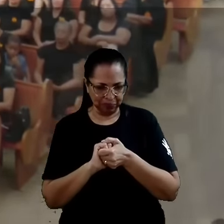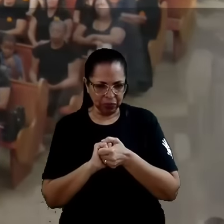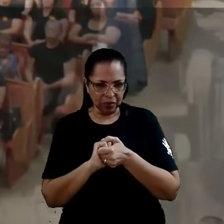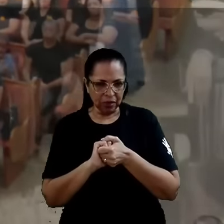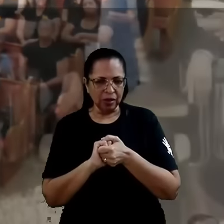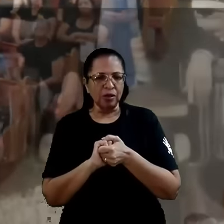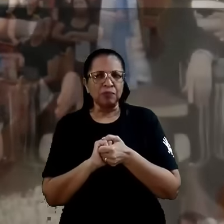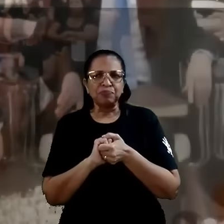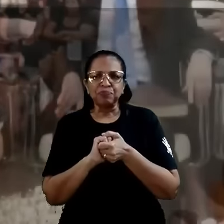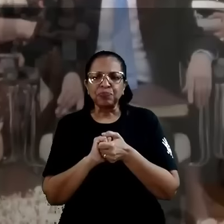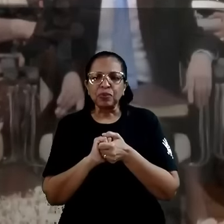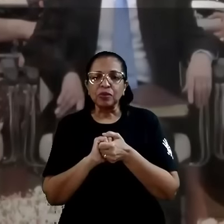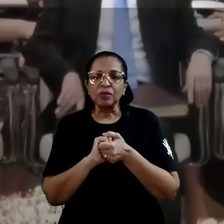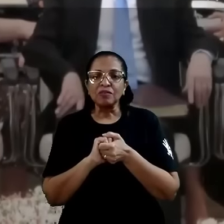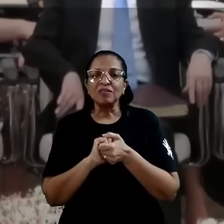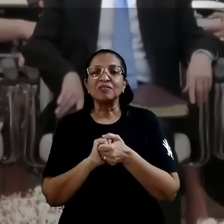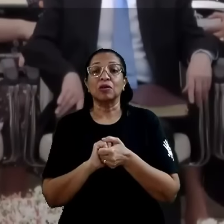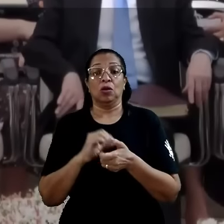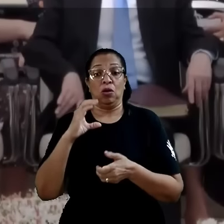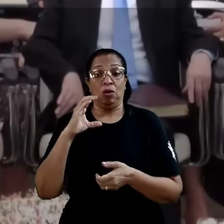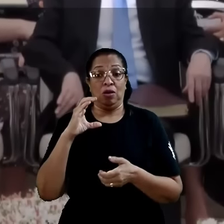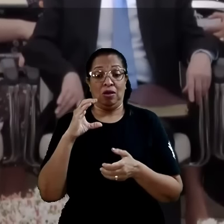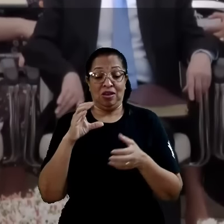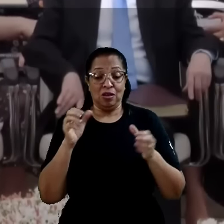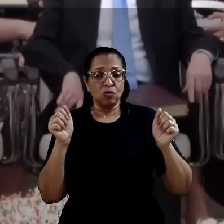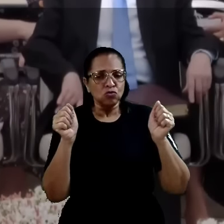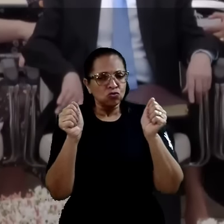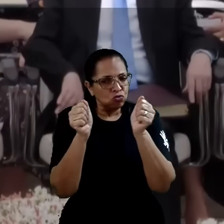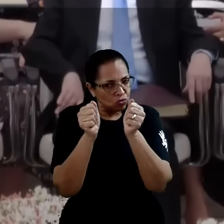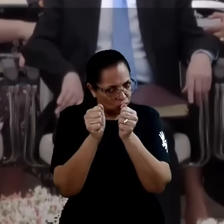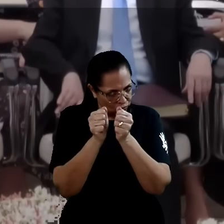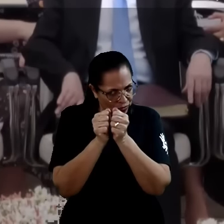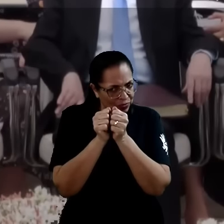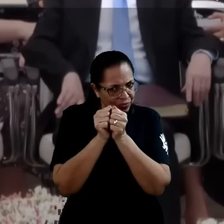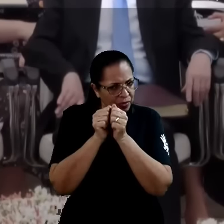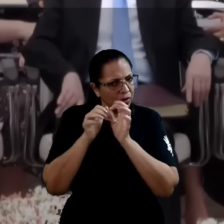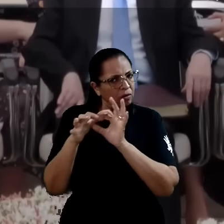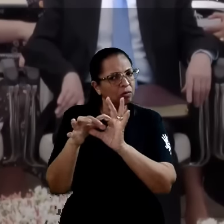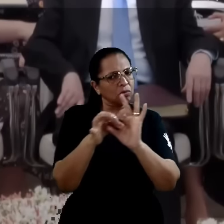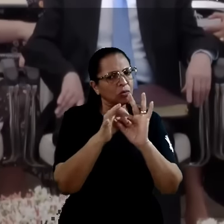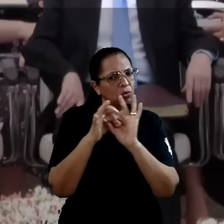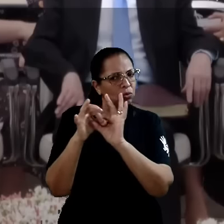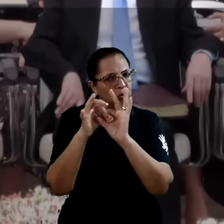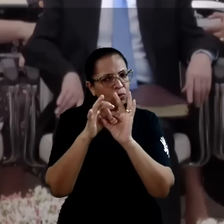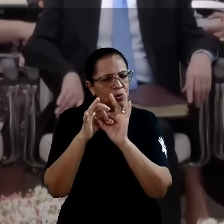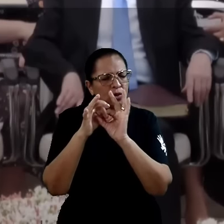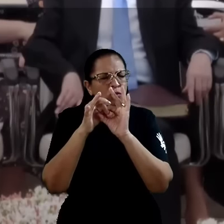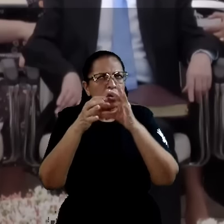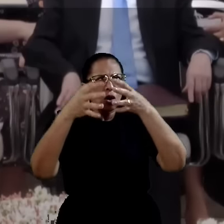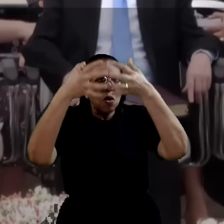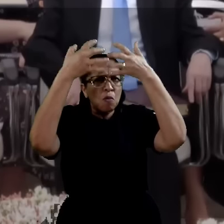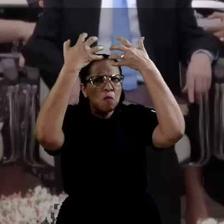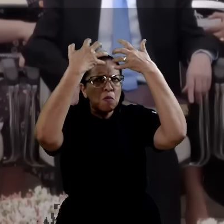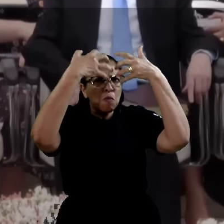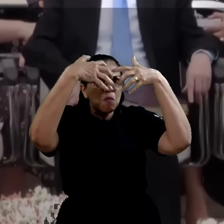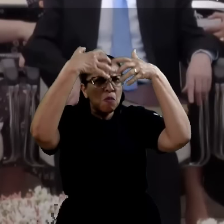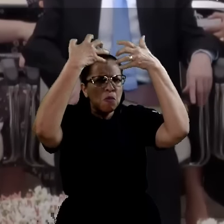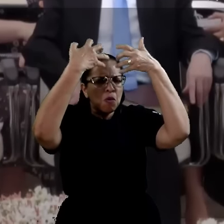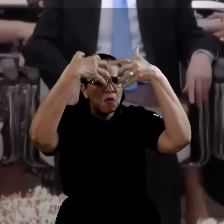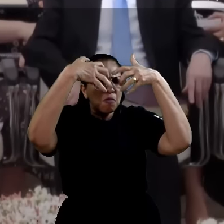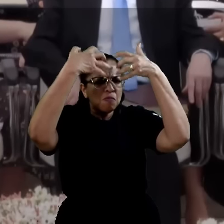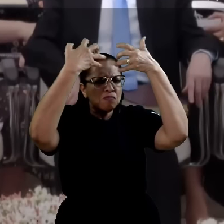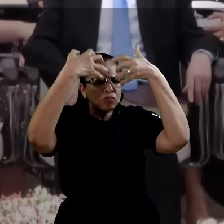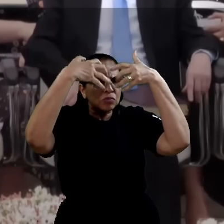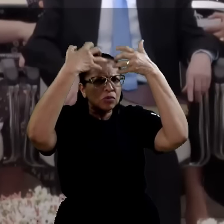ajuntar colecionando muito obrigada E aí o Espírito Santo me mostrava viagens